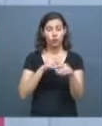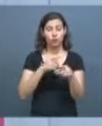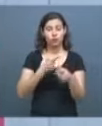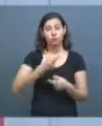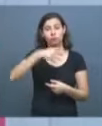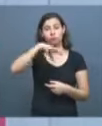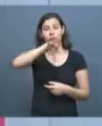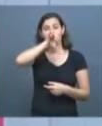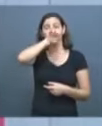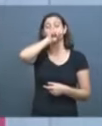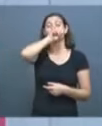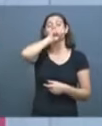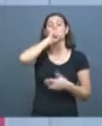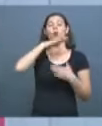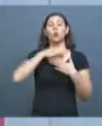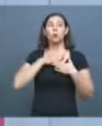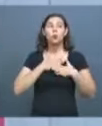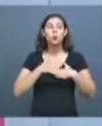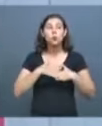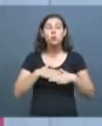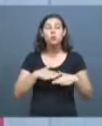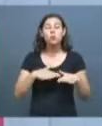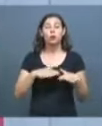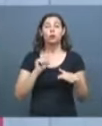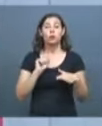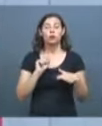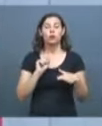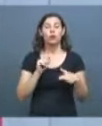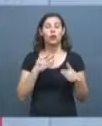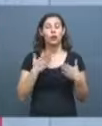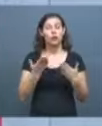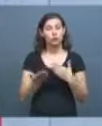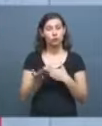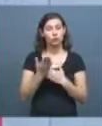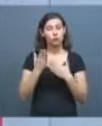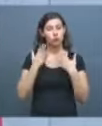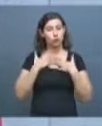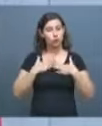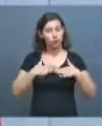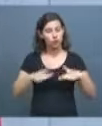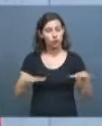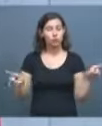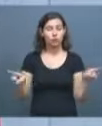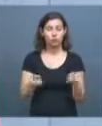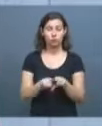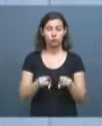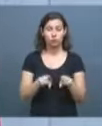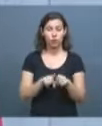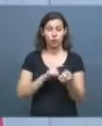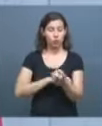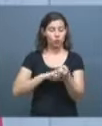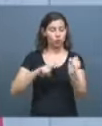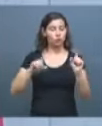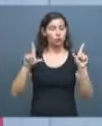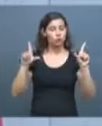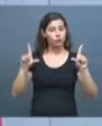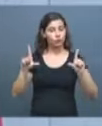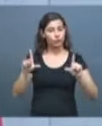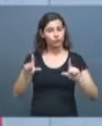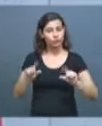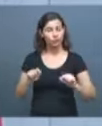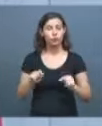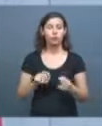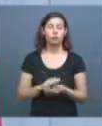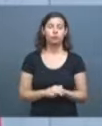você consegue acalmar, né? Diminuir um pouco os seus sintomas da reação do estresse, né? Que seria uma